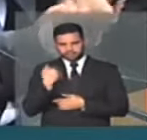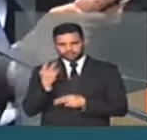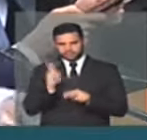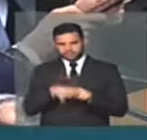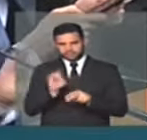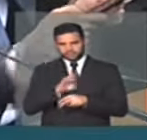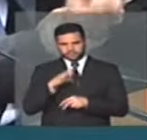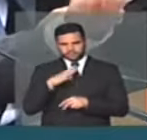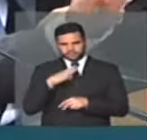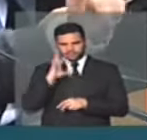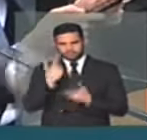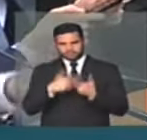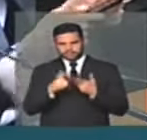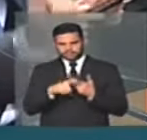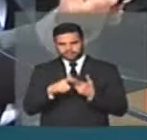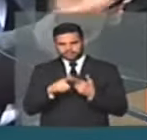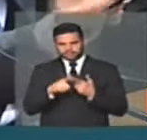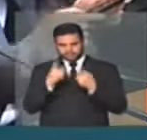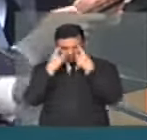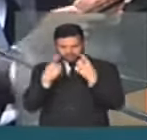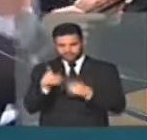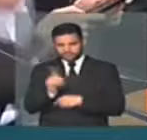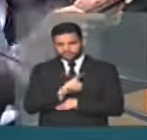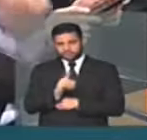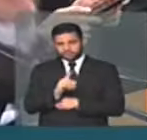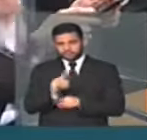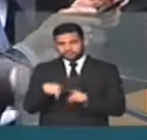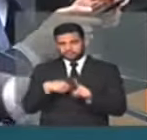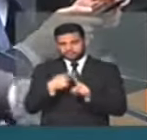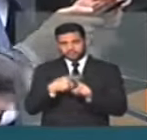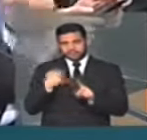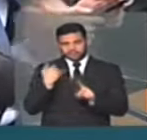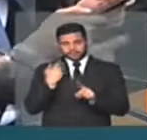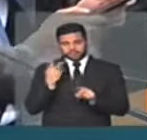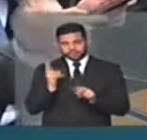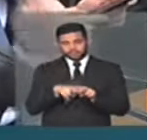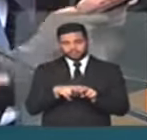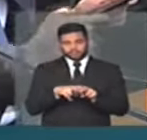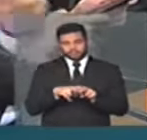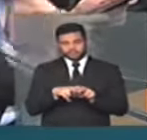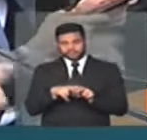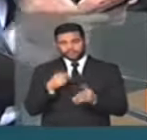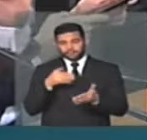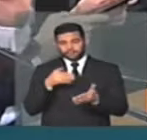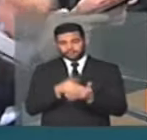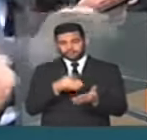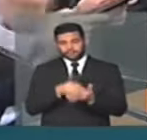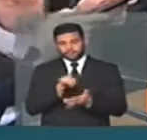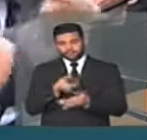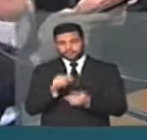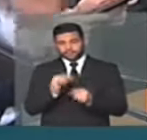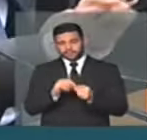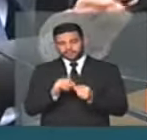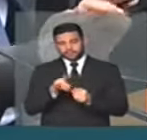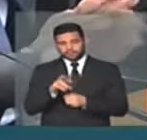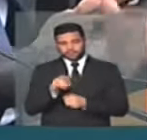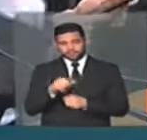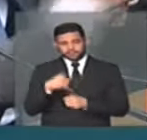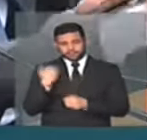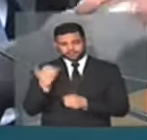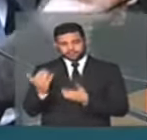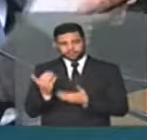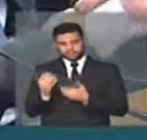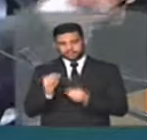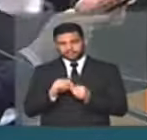maioridade penal sozinha resolverá o problema da violência. Não. A maioridade penal, ela vem para combater a impunidade na delinquência